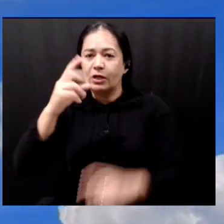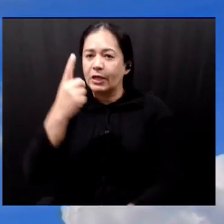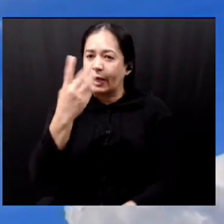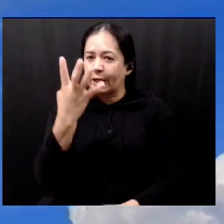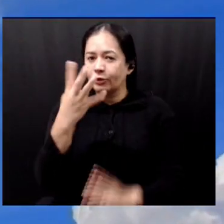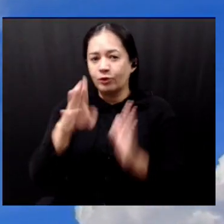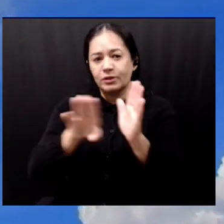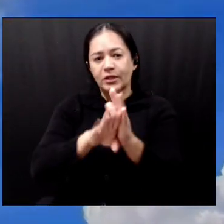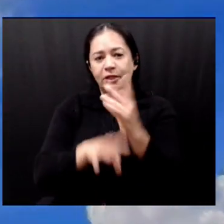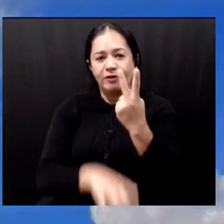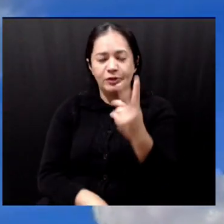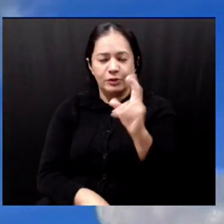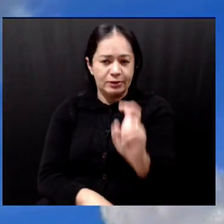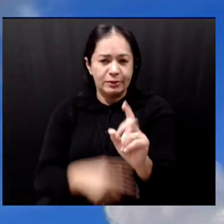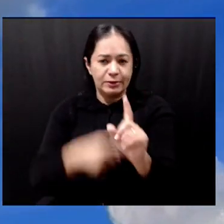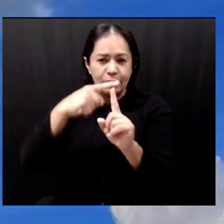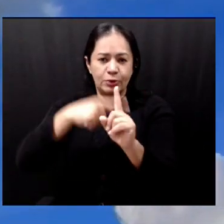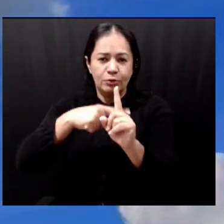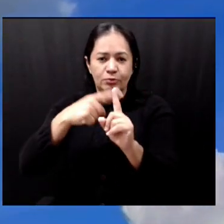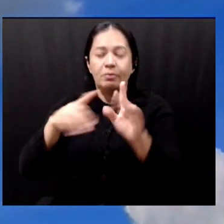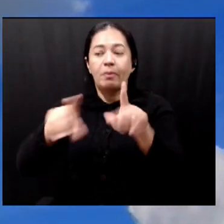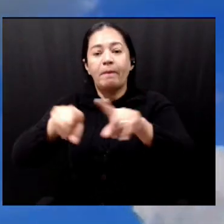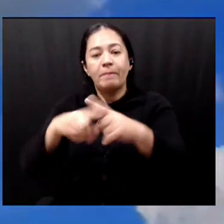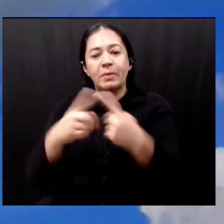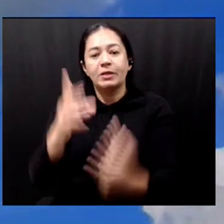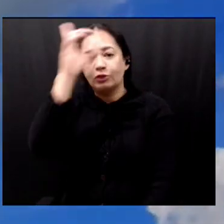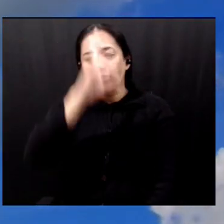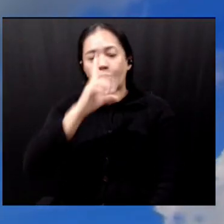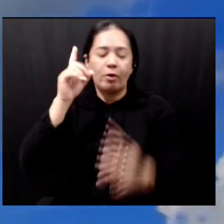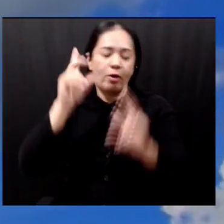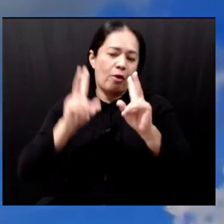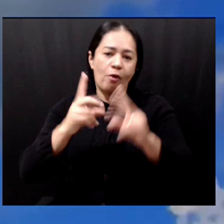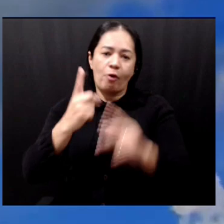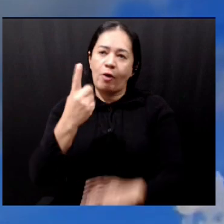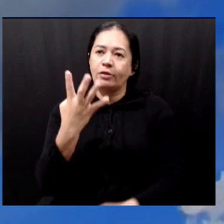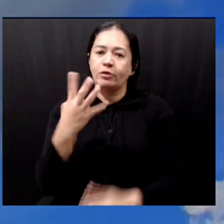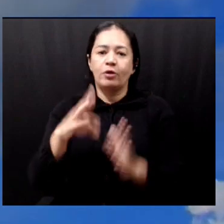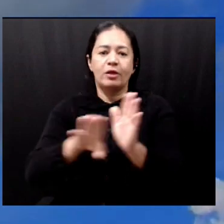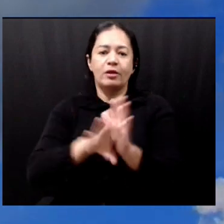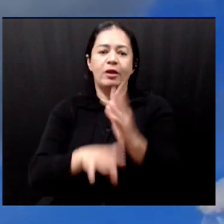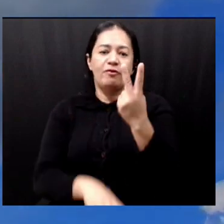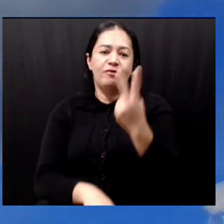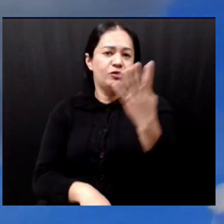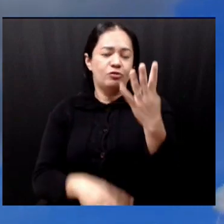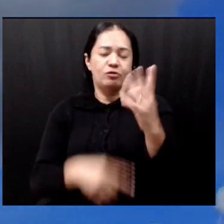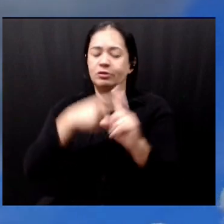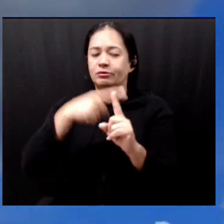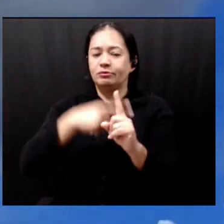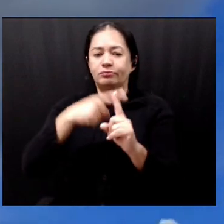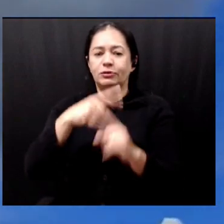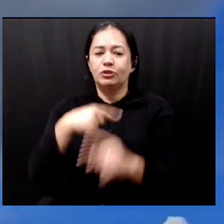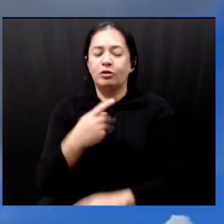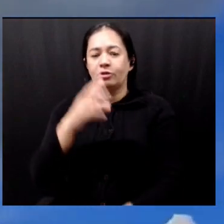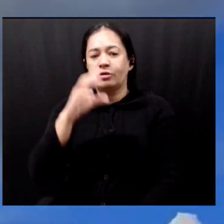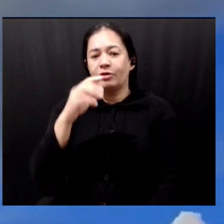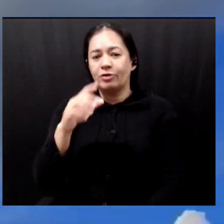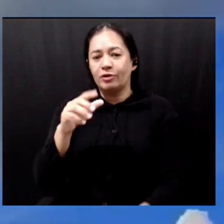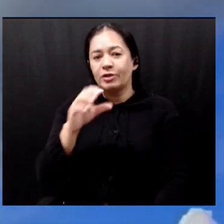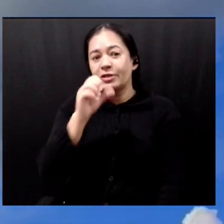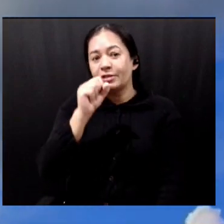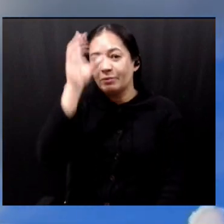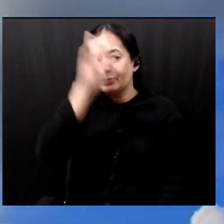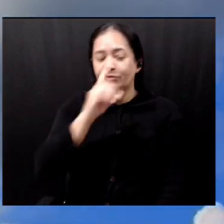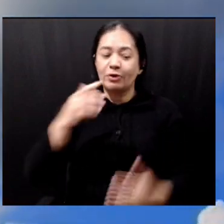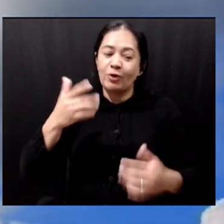25. Domingo, a mesma previsão, mínima 14, máxima 24. Então a gente vai ter aí um final de semana bem gostoso, bem legal, para a